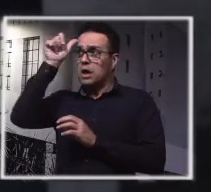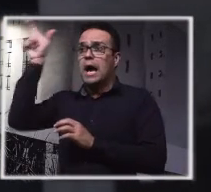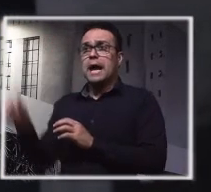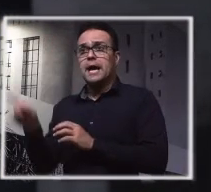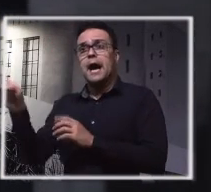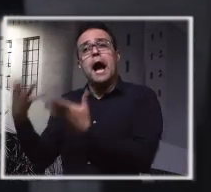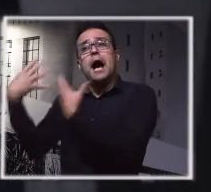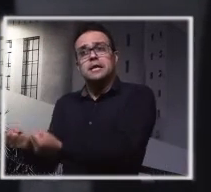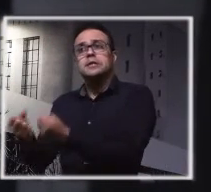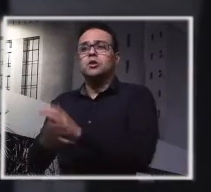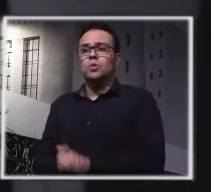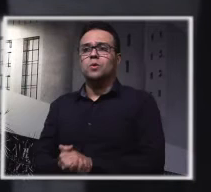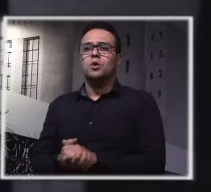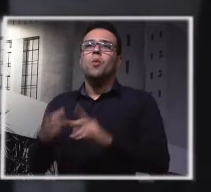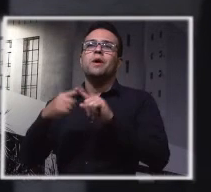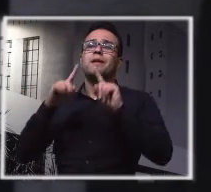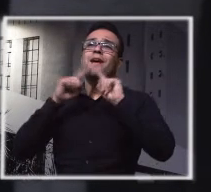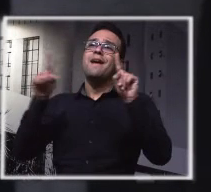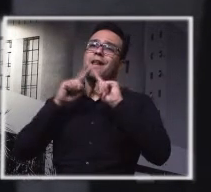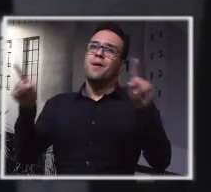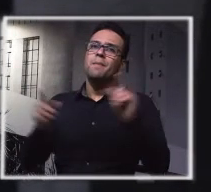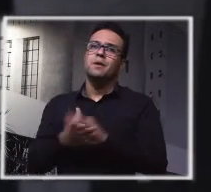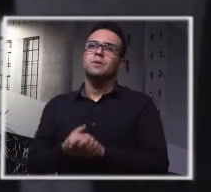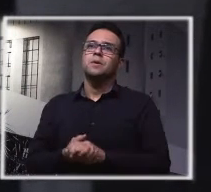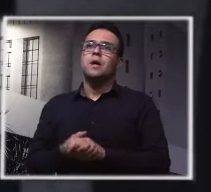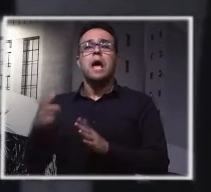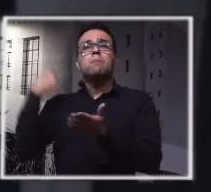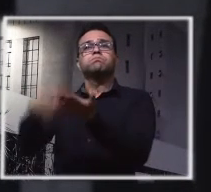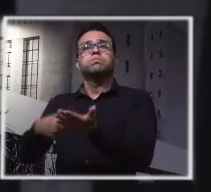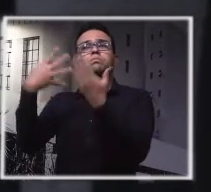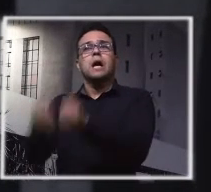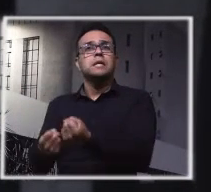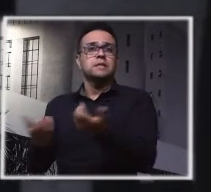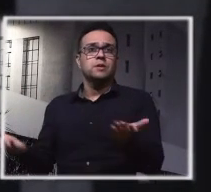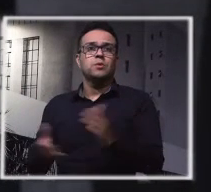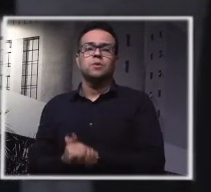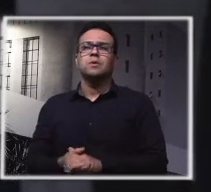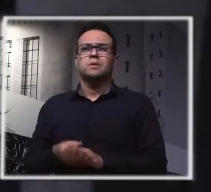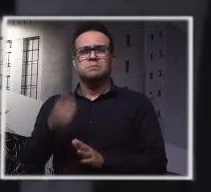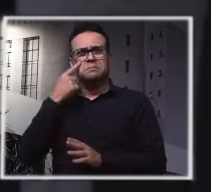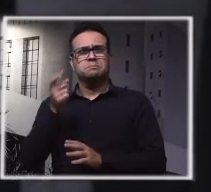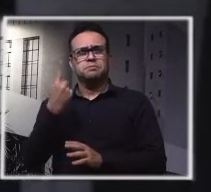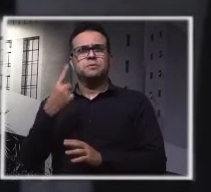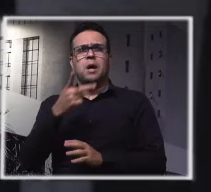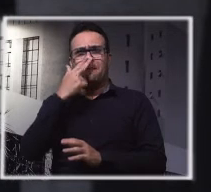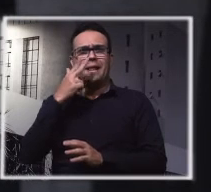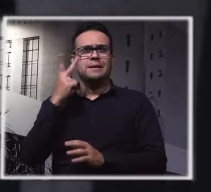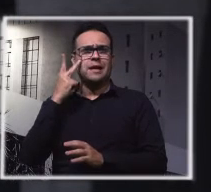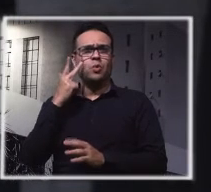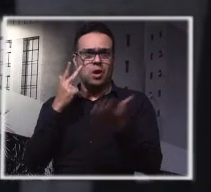obrigação. Então, do que ela estava reclamando, ela assumiu a obrigação. E vejam como isso é tratado com